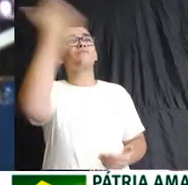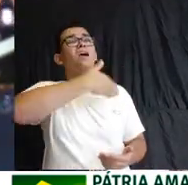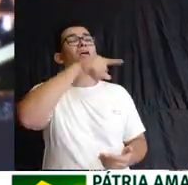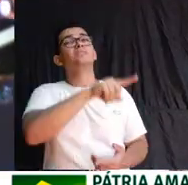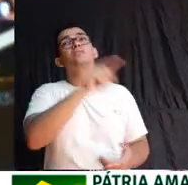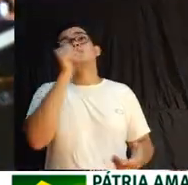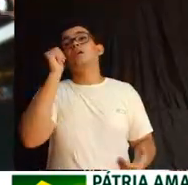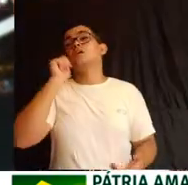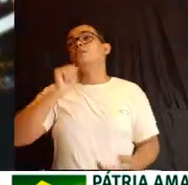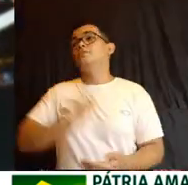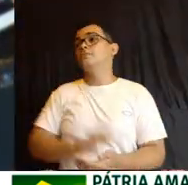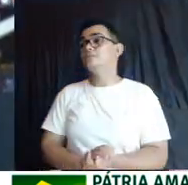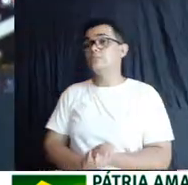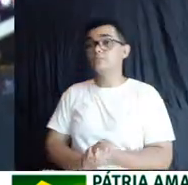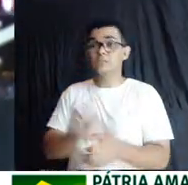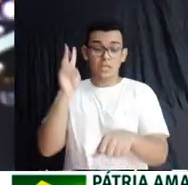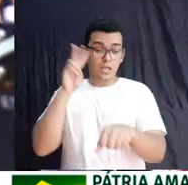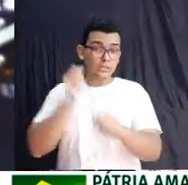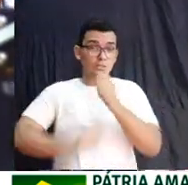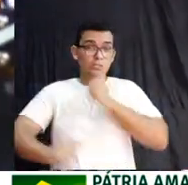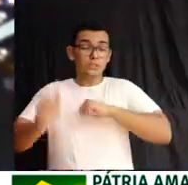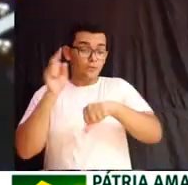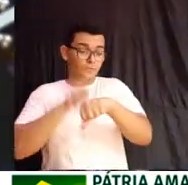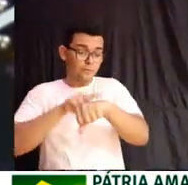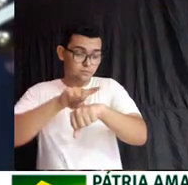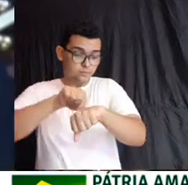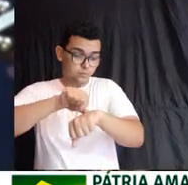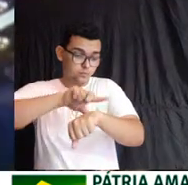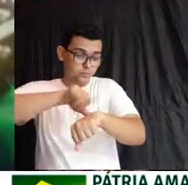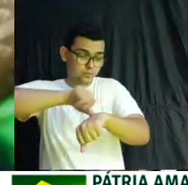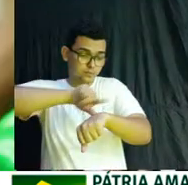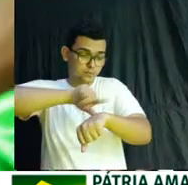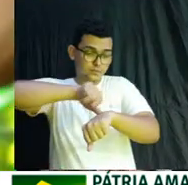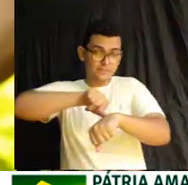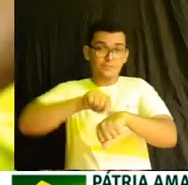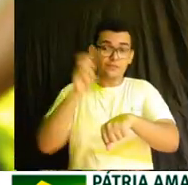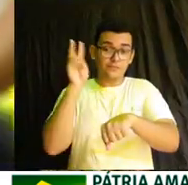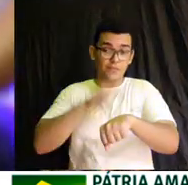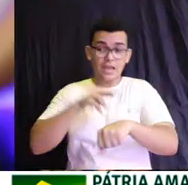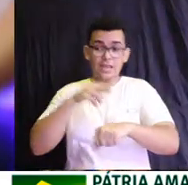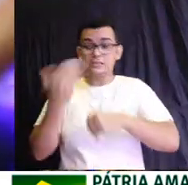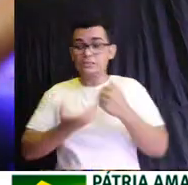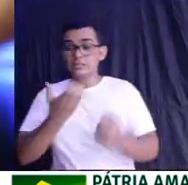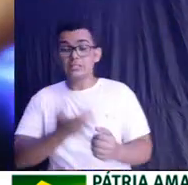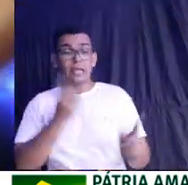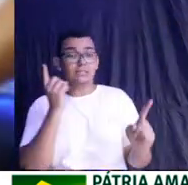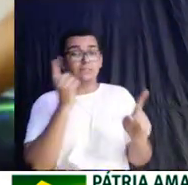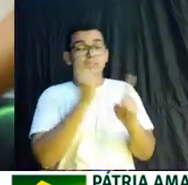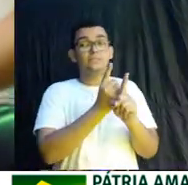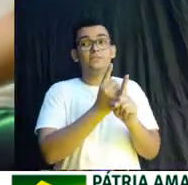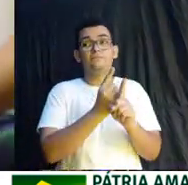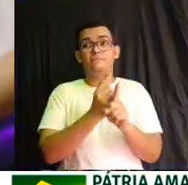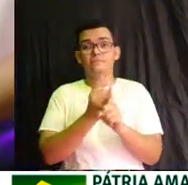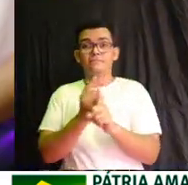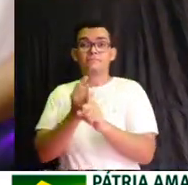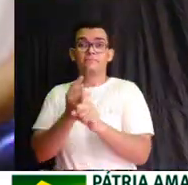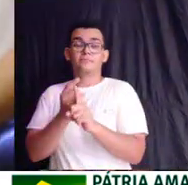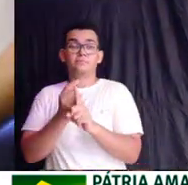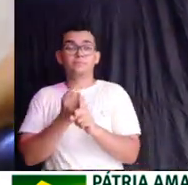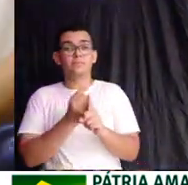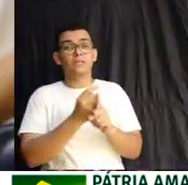O relógio conta as horas, enquanto eu conto os dedos. E todos